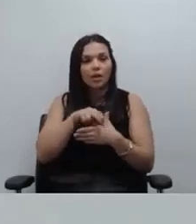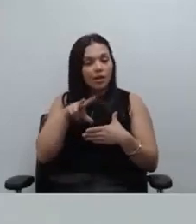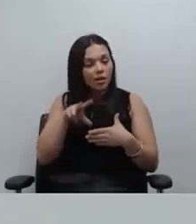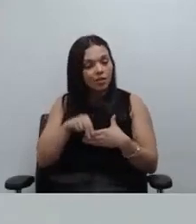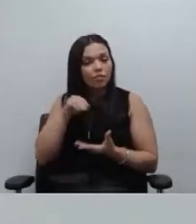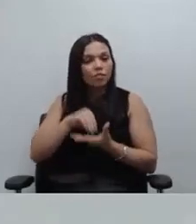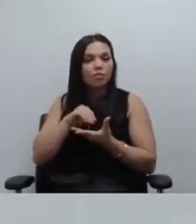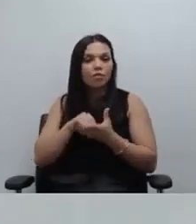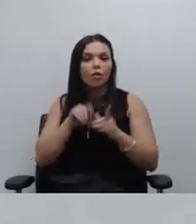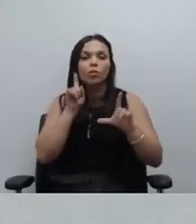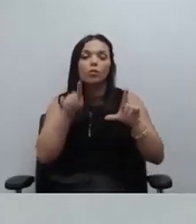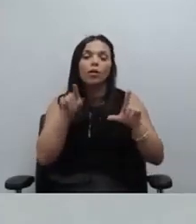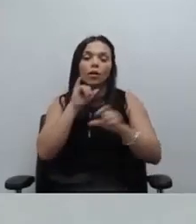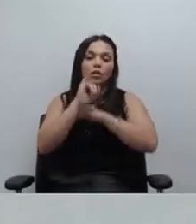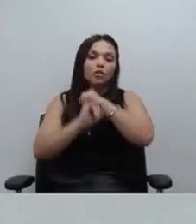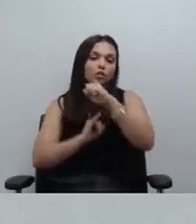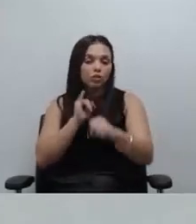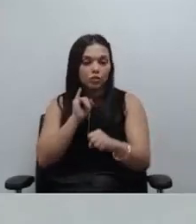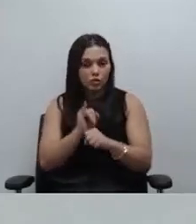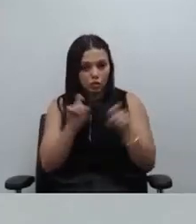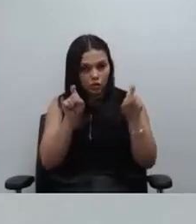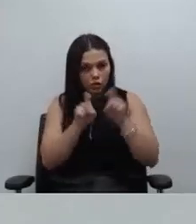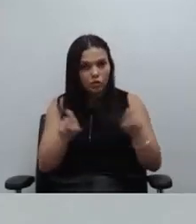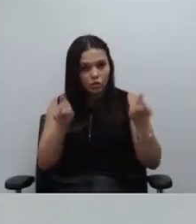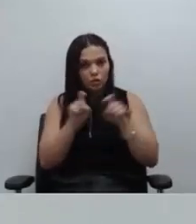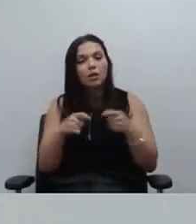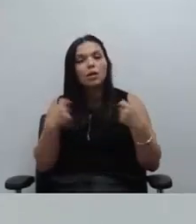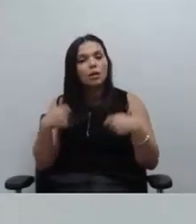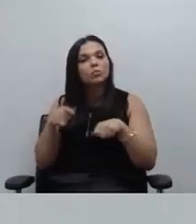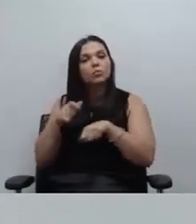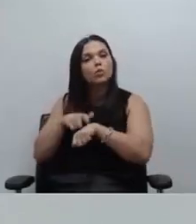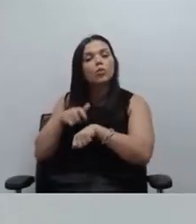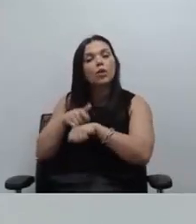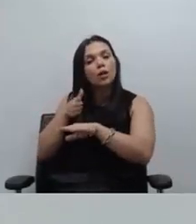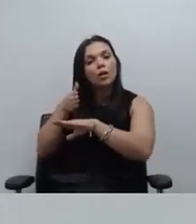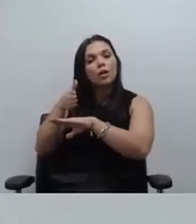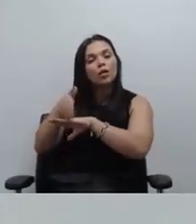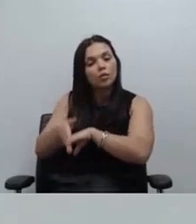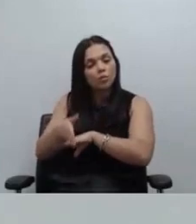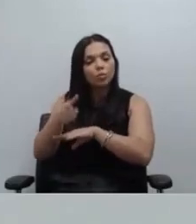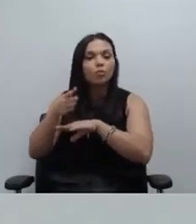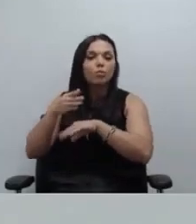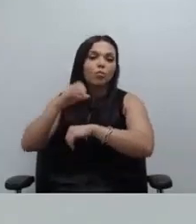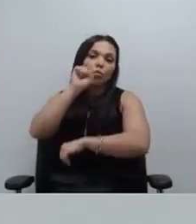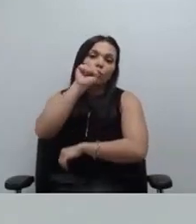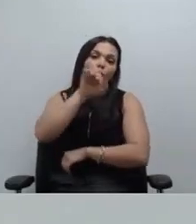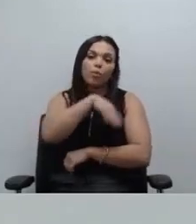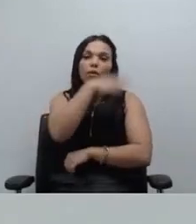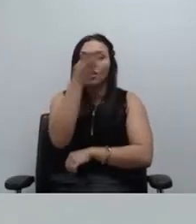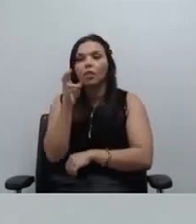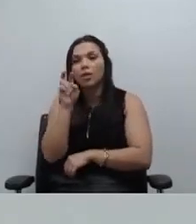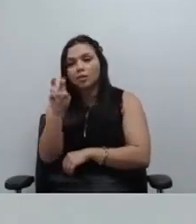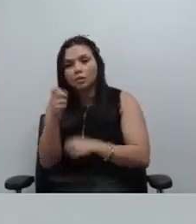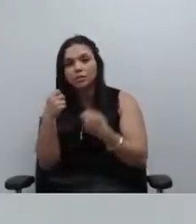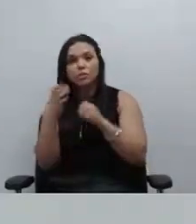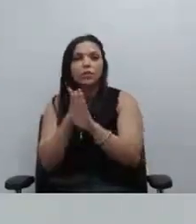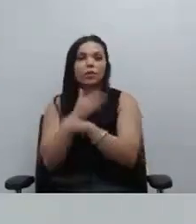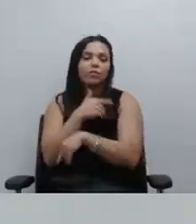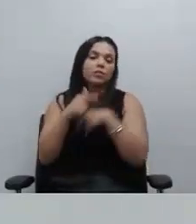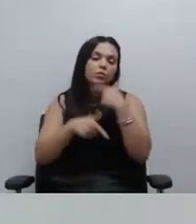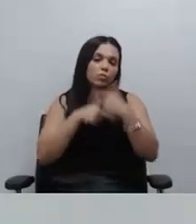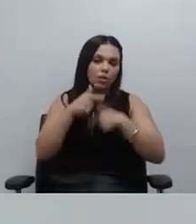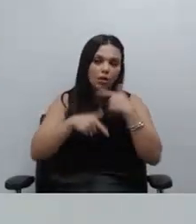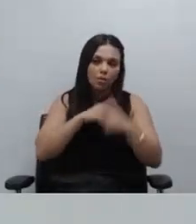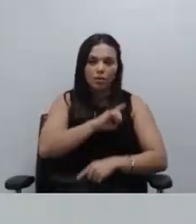digitalizados, o que demanda disponibilidade de tempo durante o horário comercial, sendo necessário seu afastamento de suas atividades funcionais. A tese a